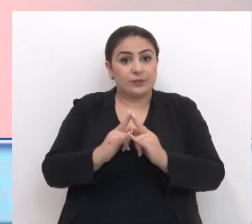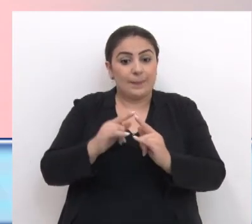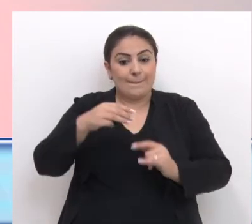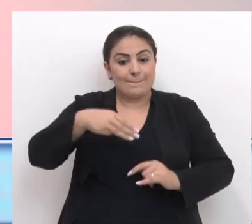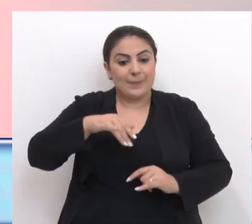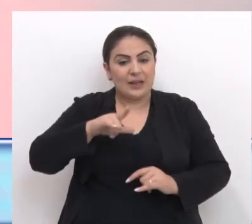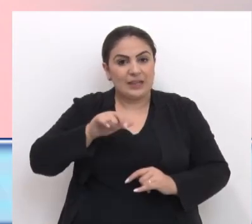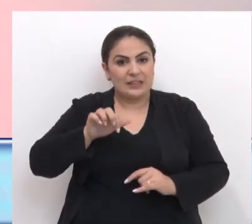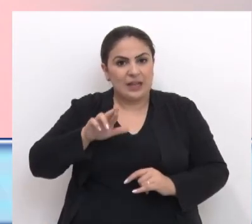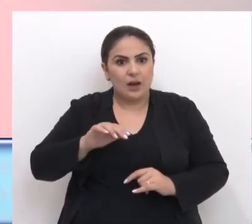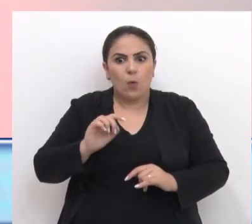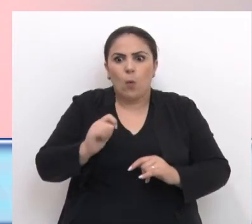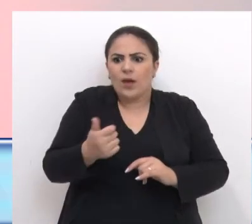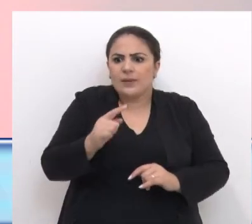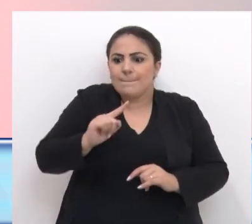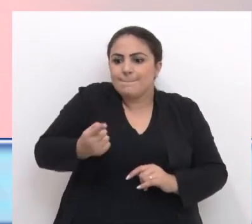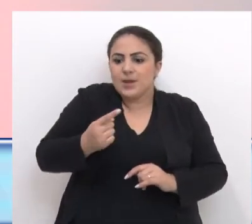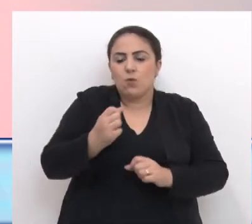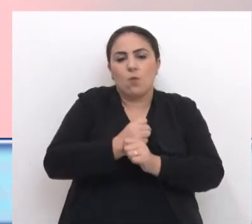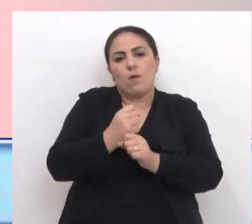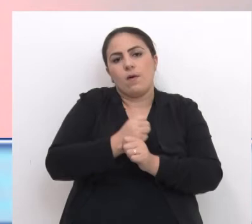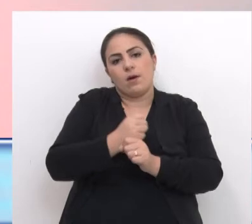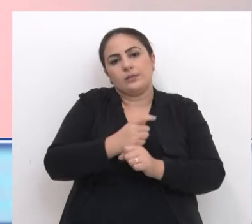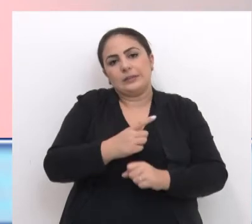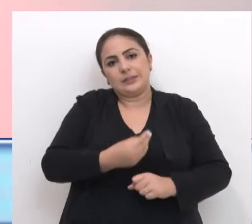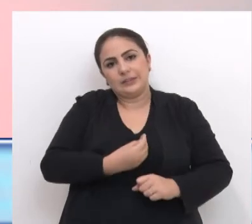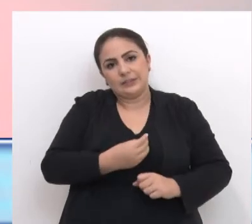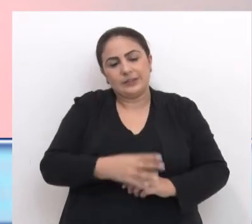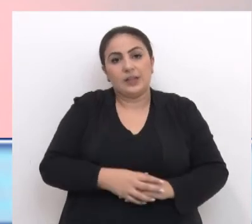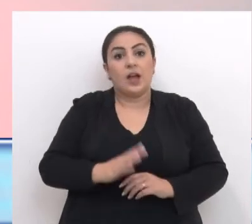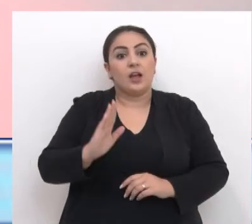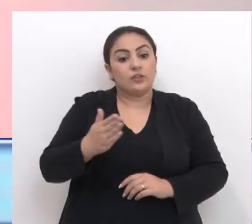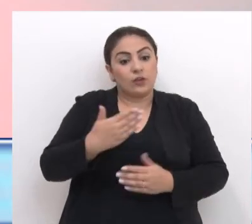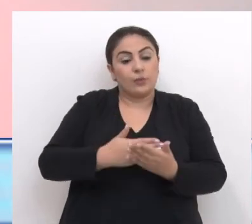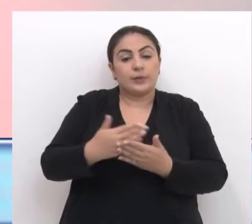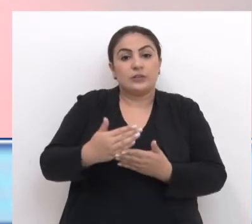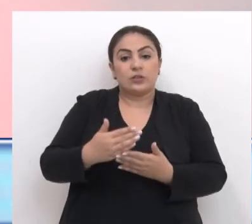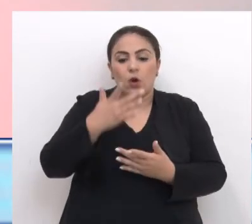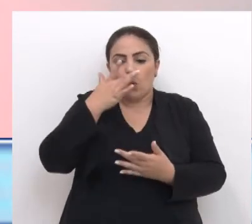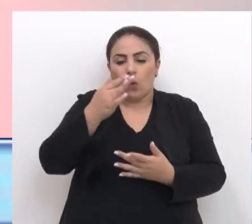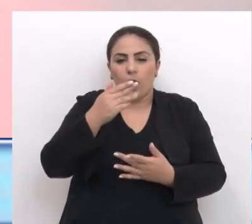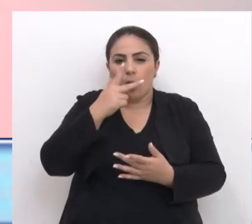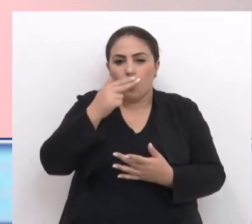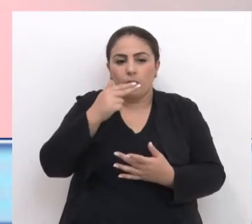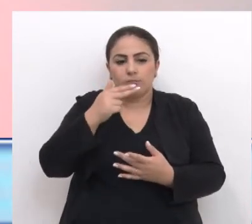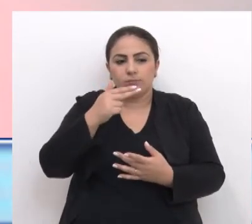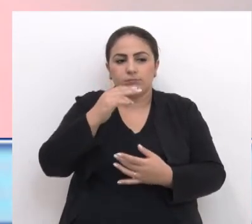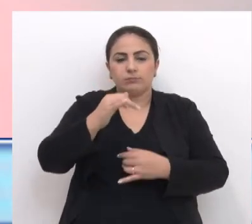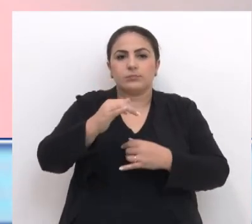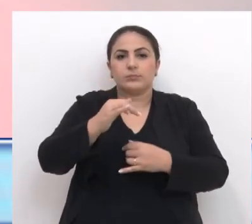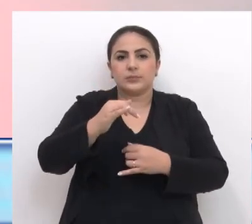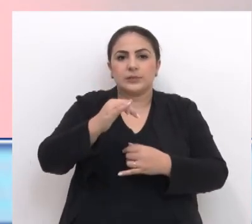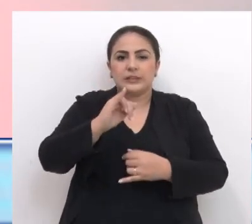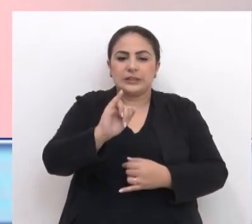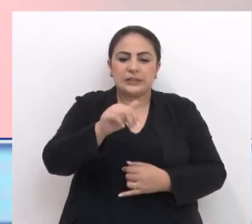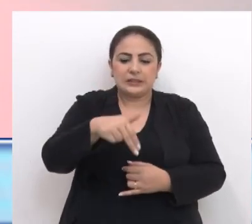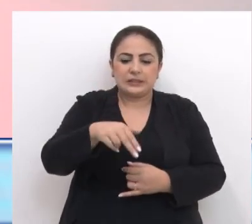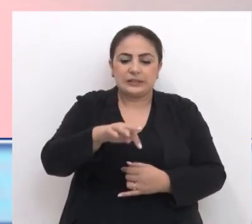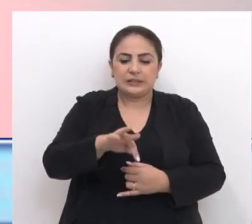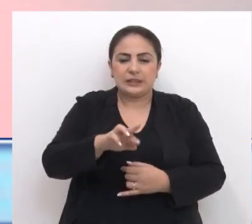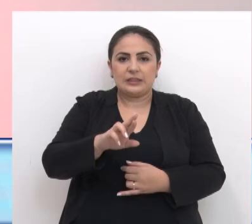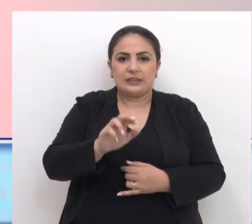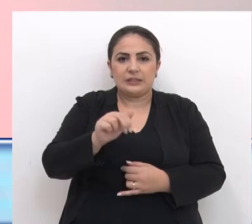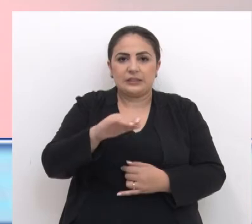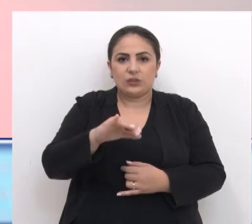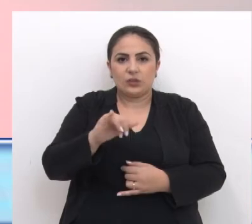milenar, né? Tem quase 1000 anos já de existência, e ela já nasceu com esse espírito de internacionalização. Se a gente